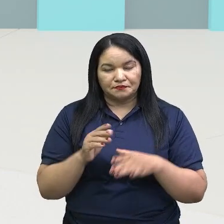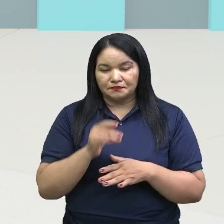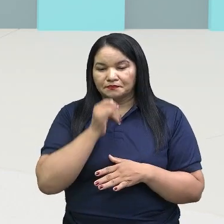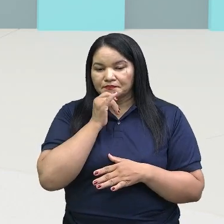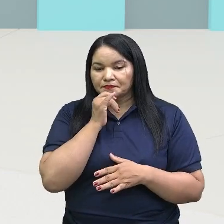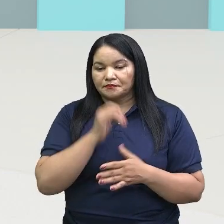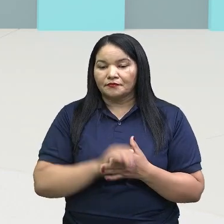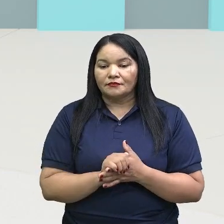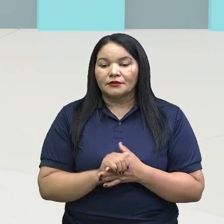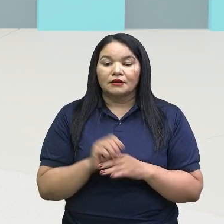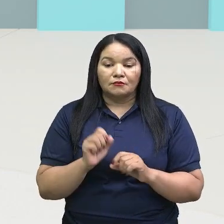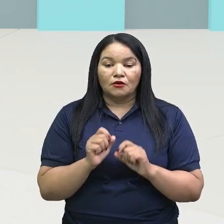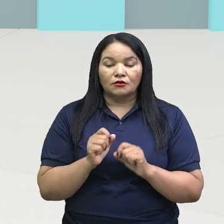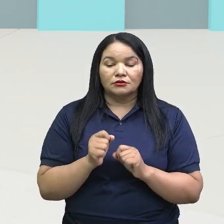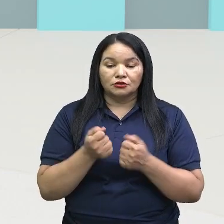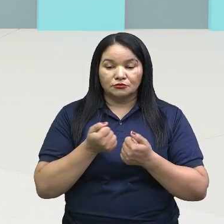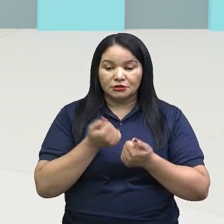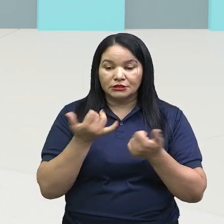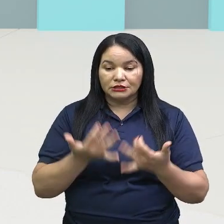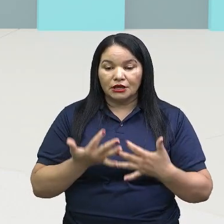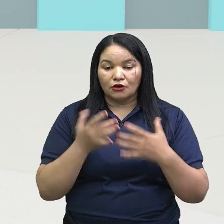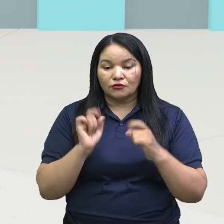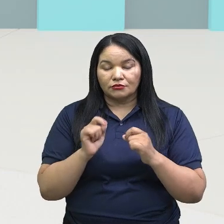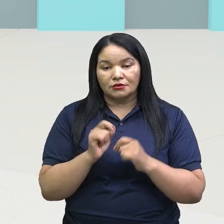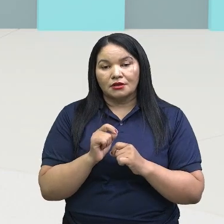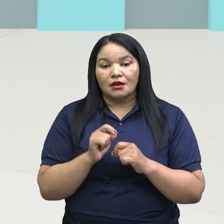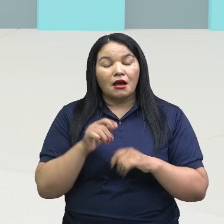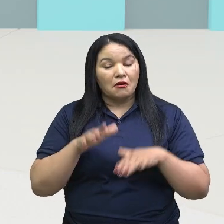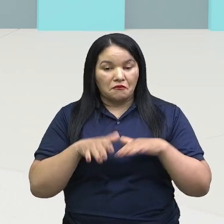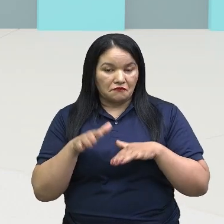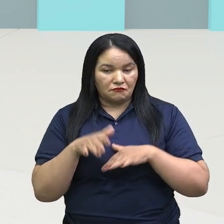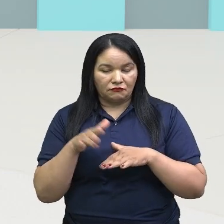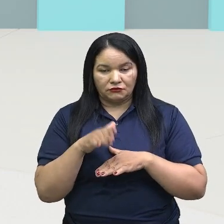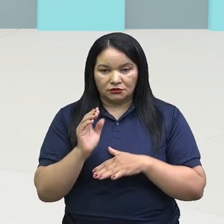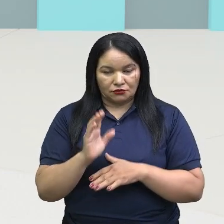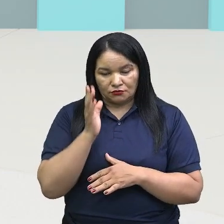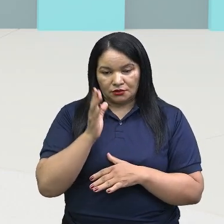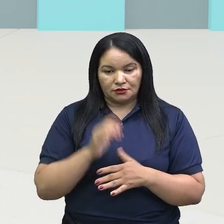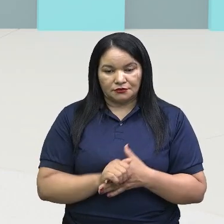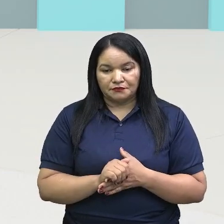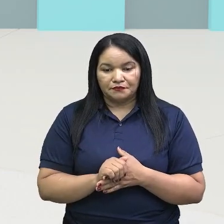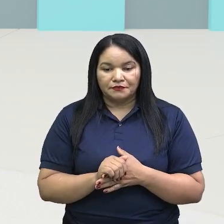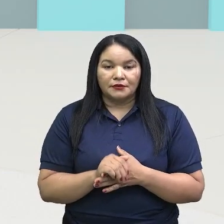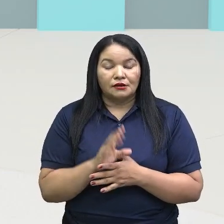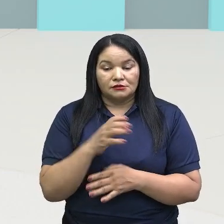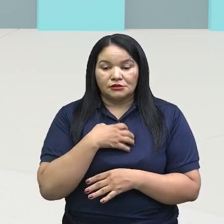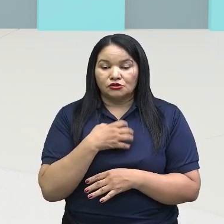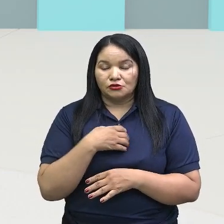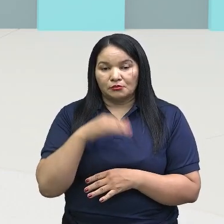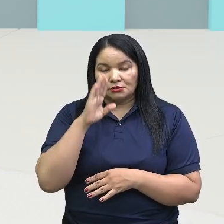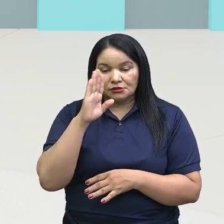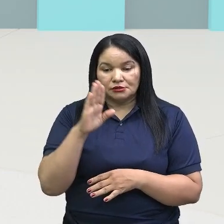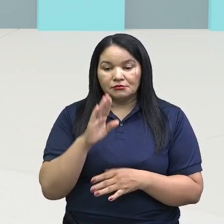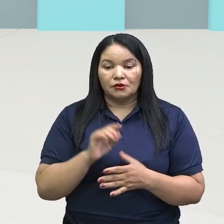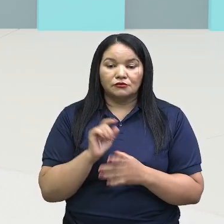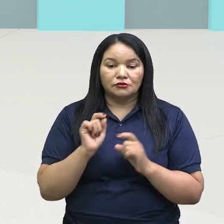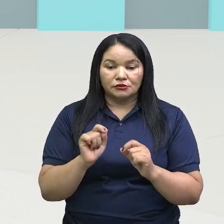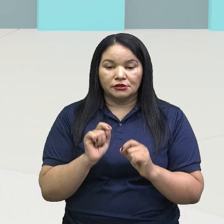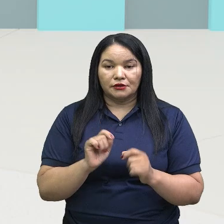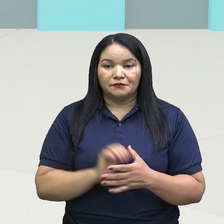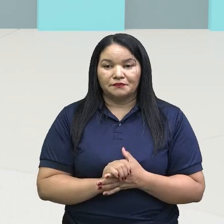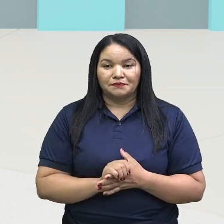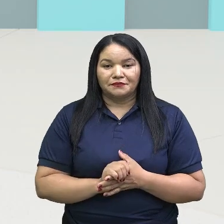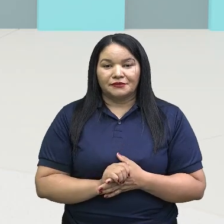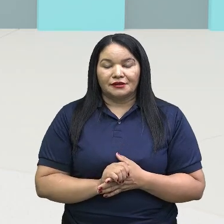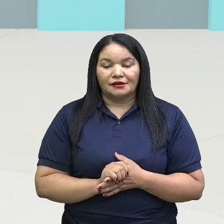uma condição para que algo aconteça. Então, esse é o sentido principal dessas